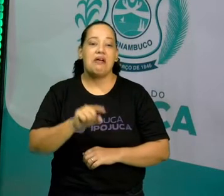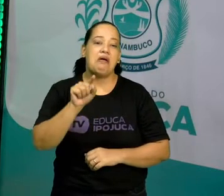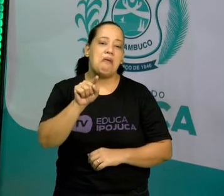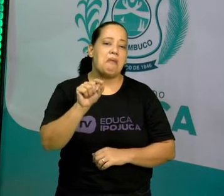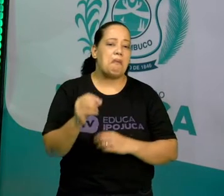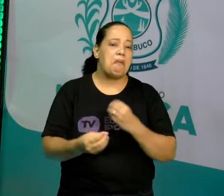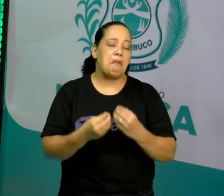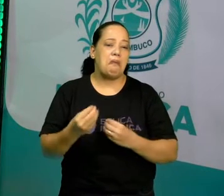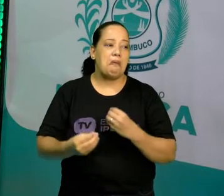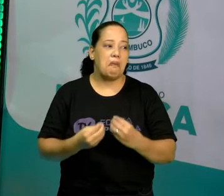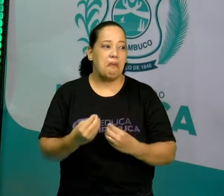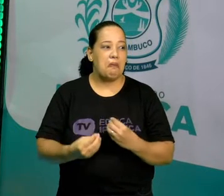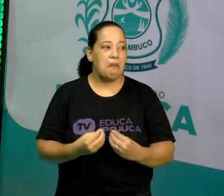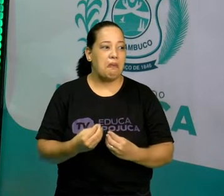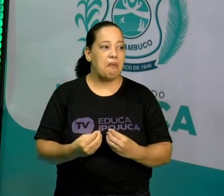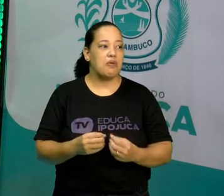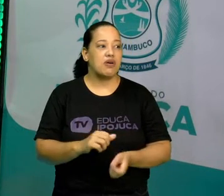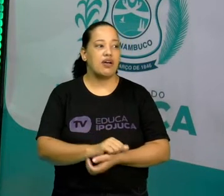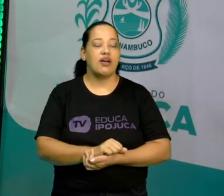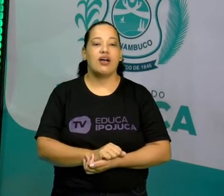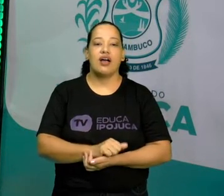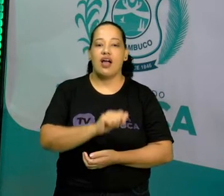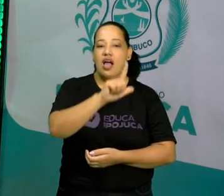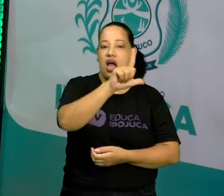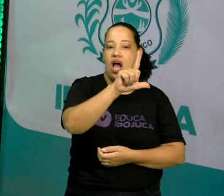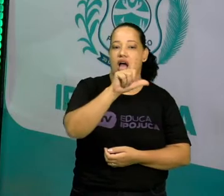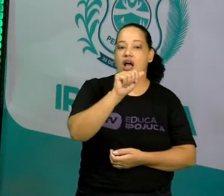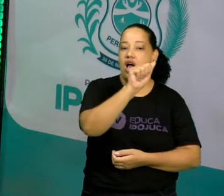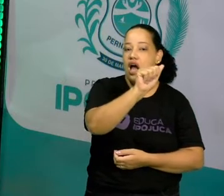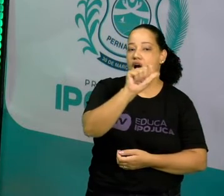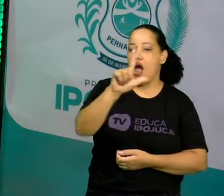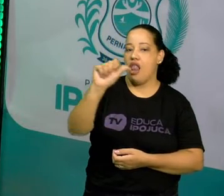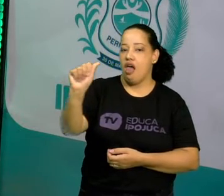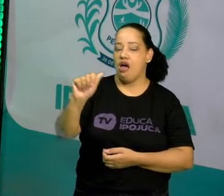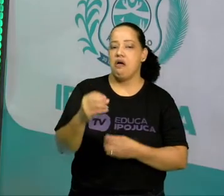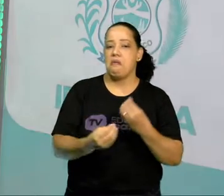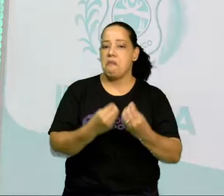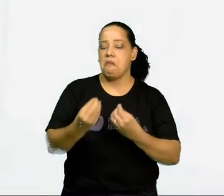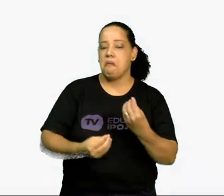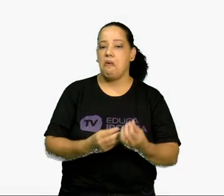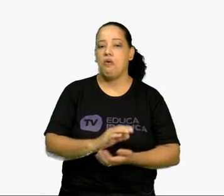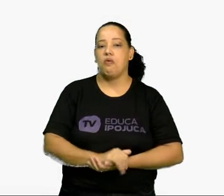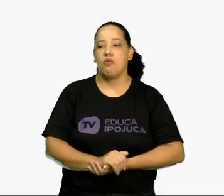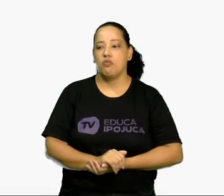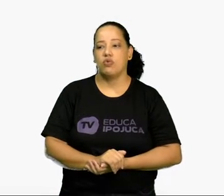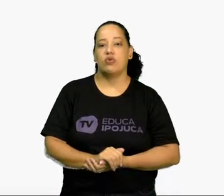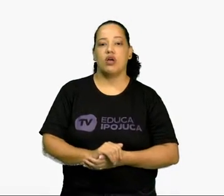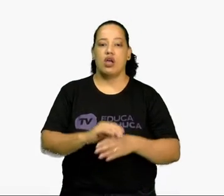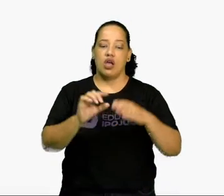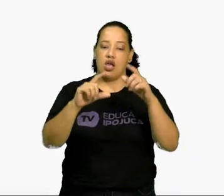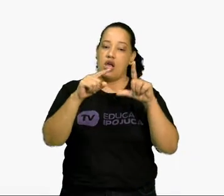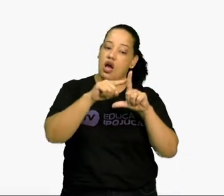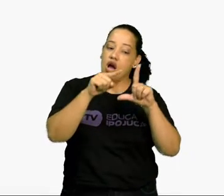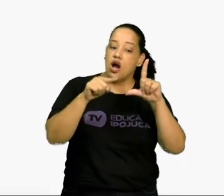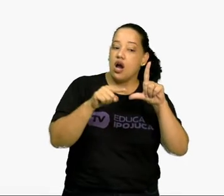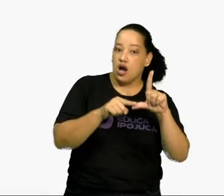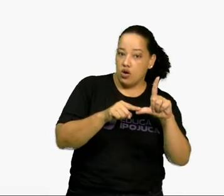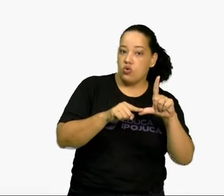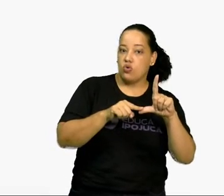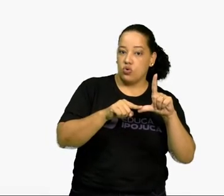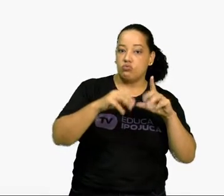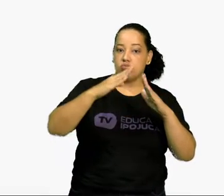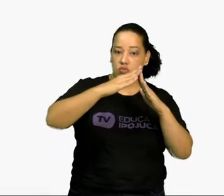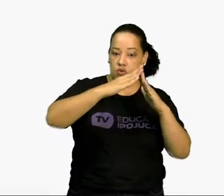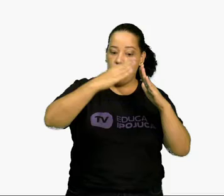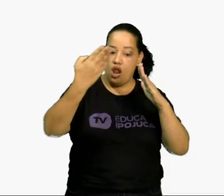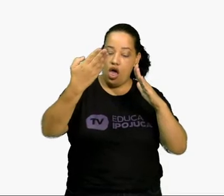É o caso aqui dos triângulos. O caso ala é ângulo, lado e ângulo.